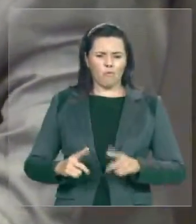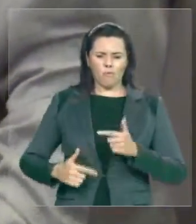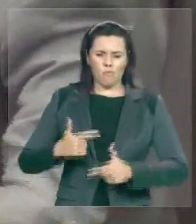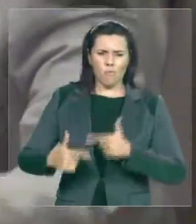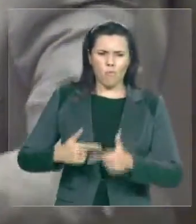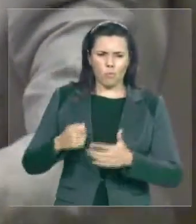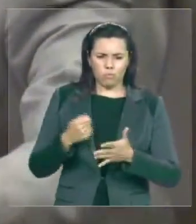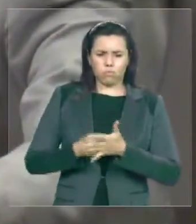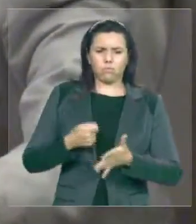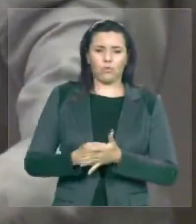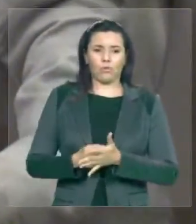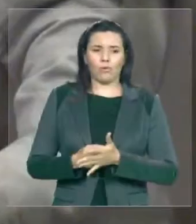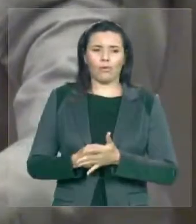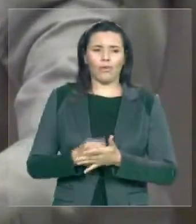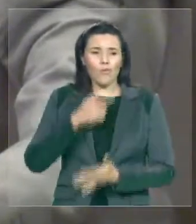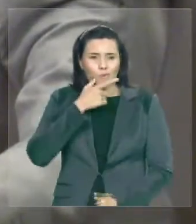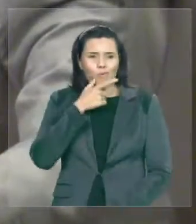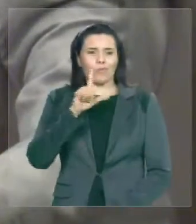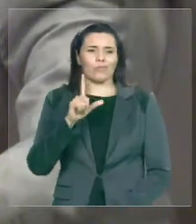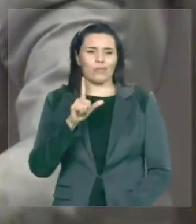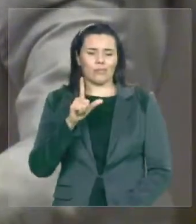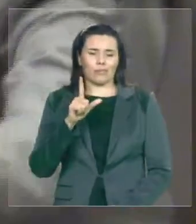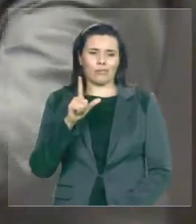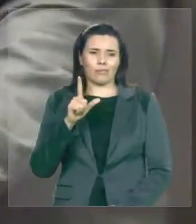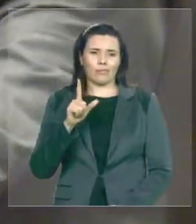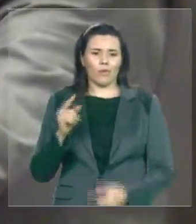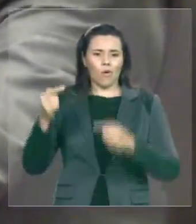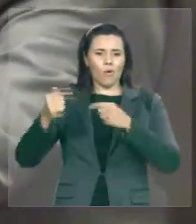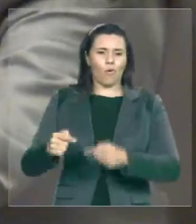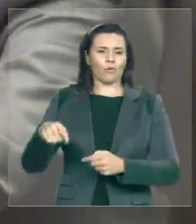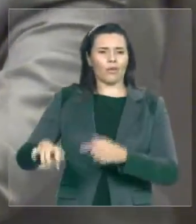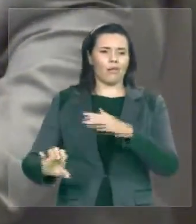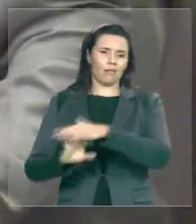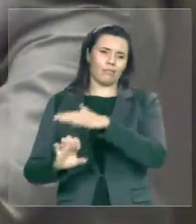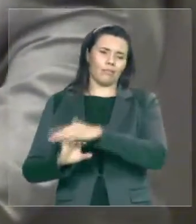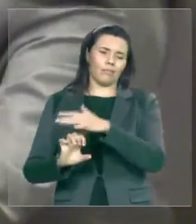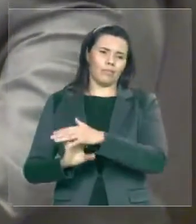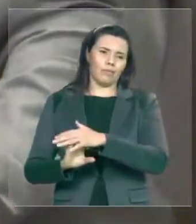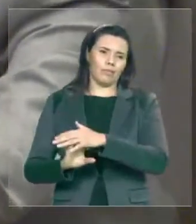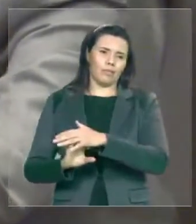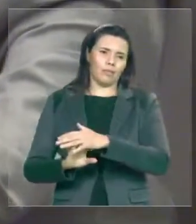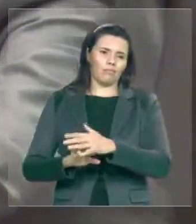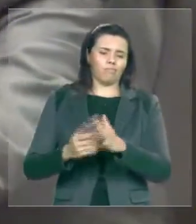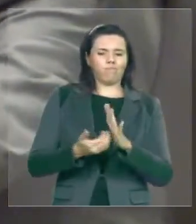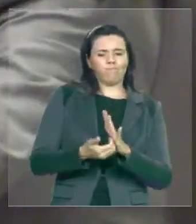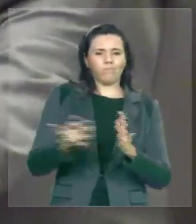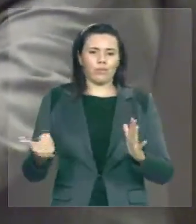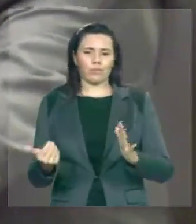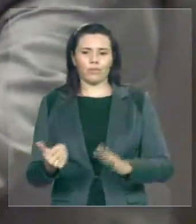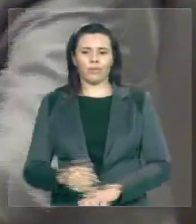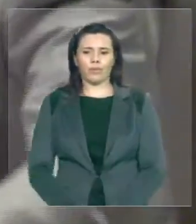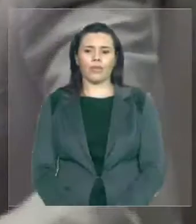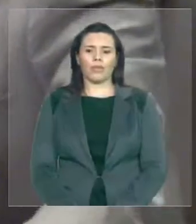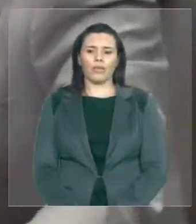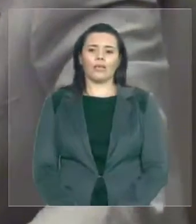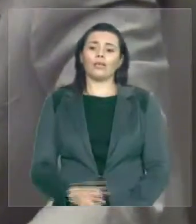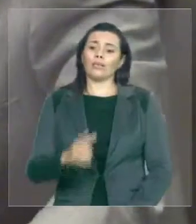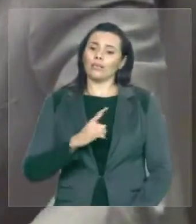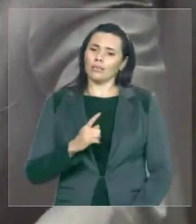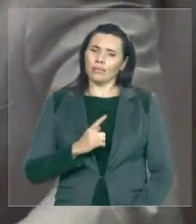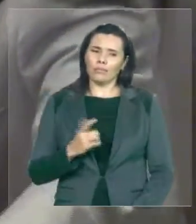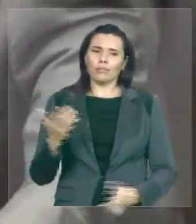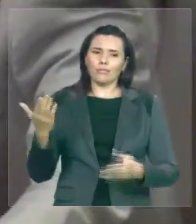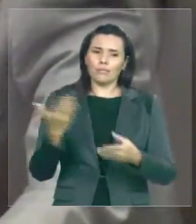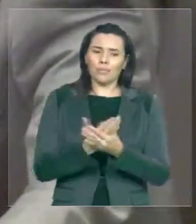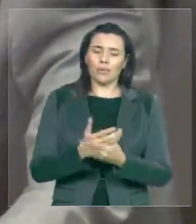empresa que está de forma provisória, até que seja feito o processo licitatório, mas que já deu uma